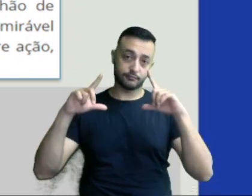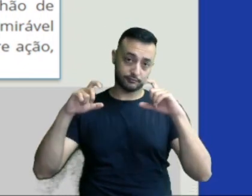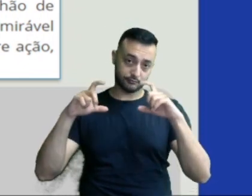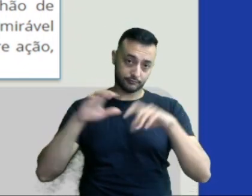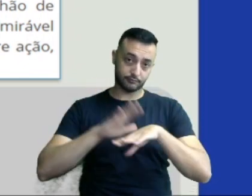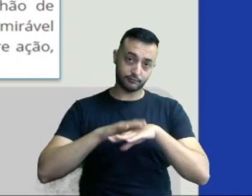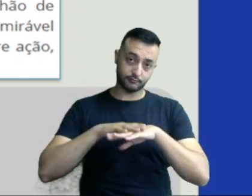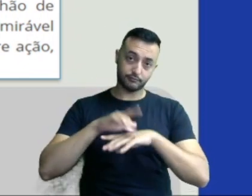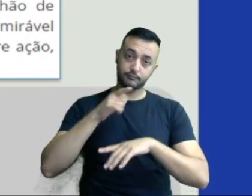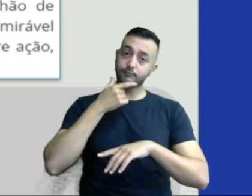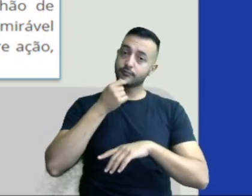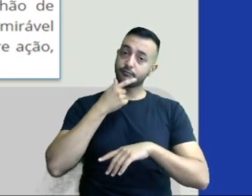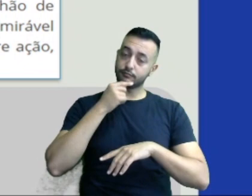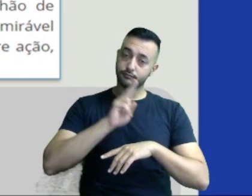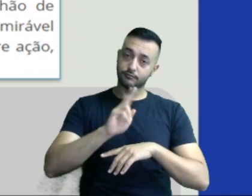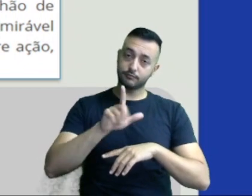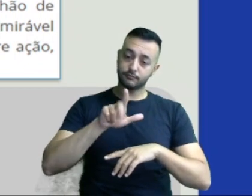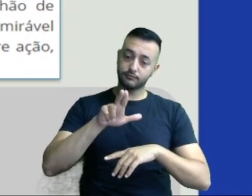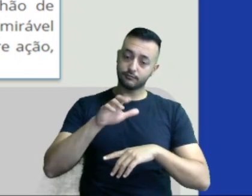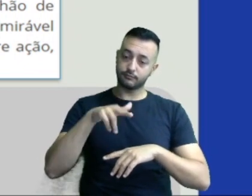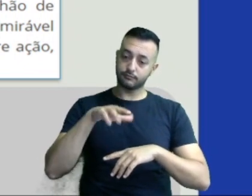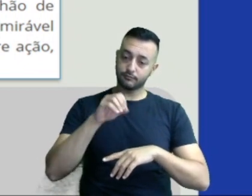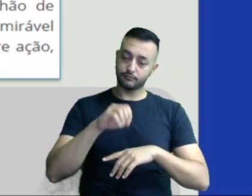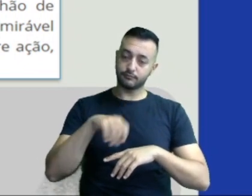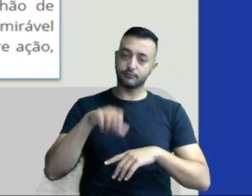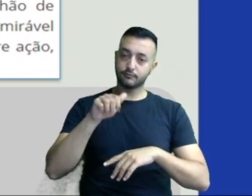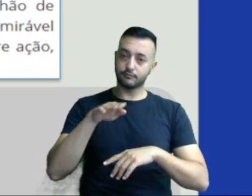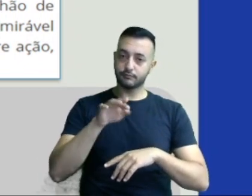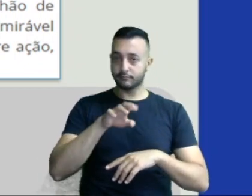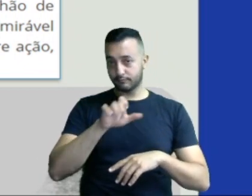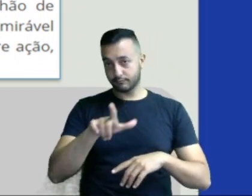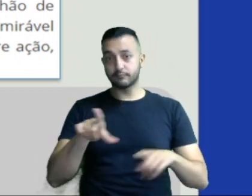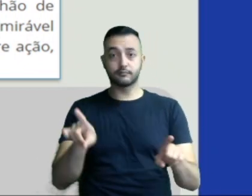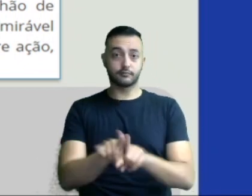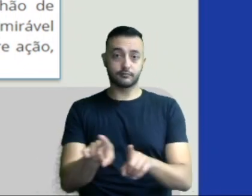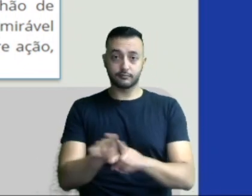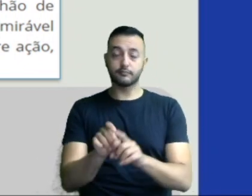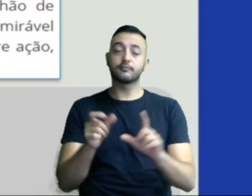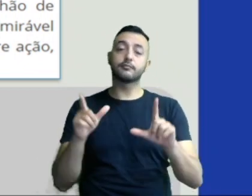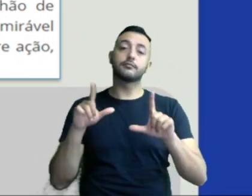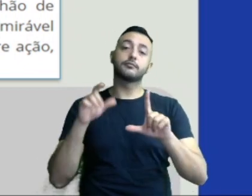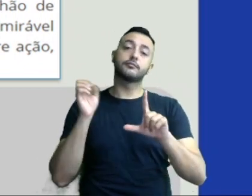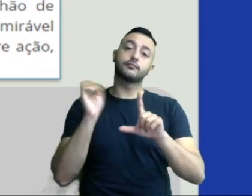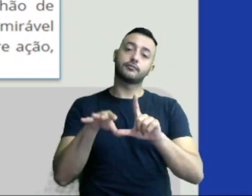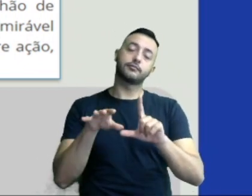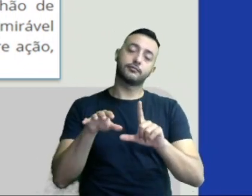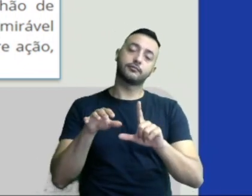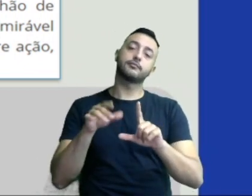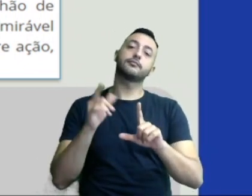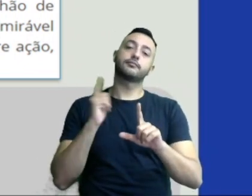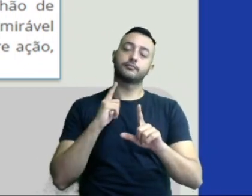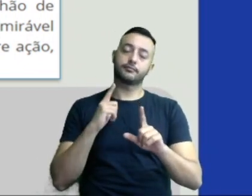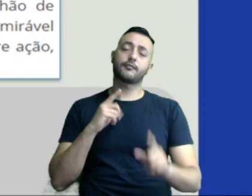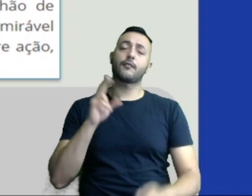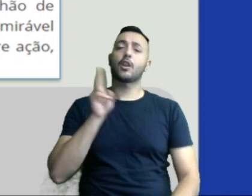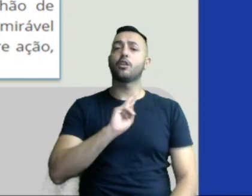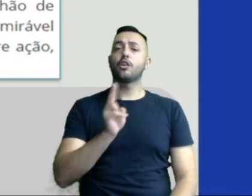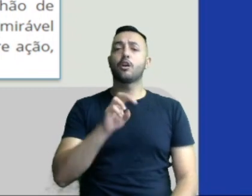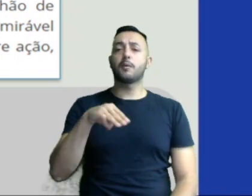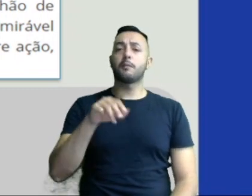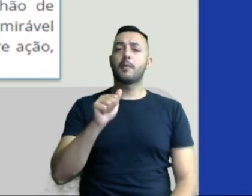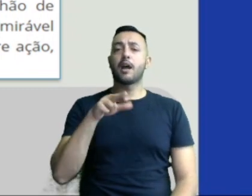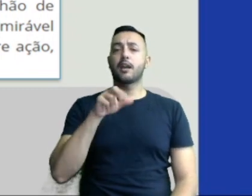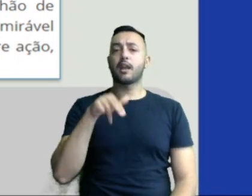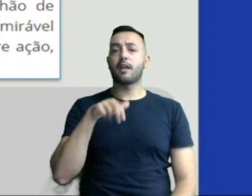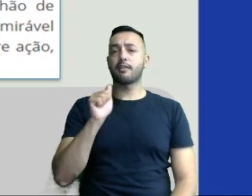por Luciano Abreu, lá também no blog Nossa Vitória. O nome de Mariana Malha é popular na